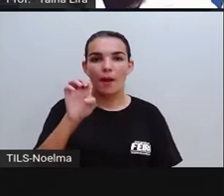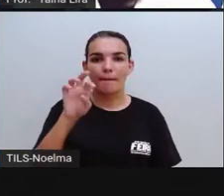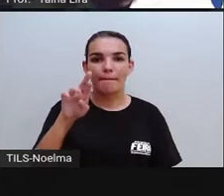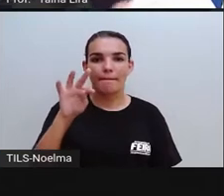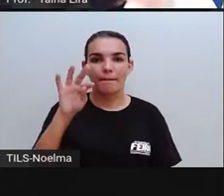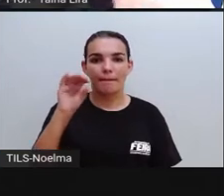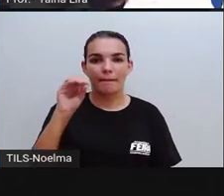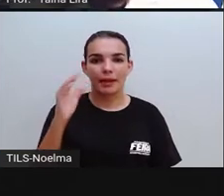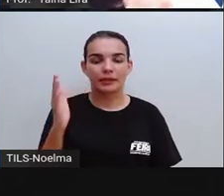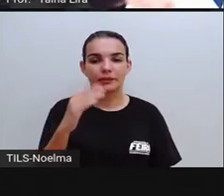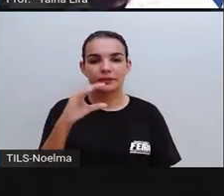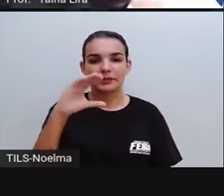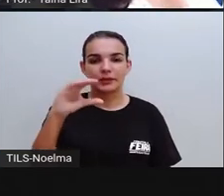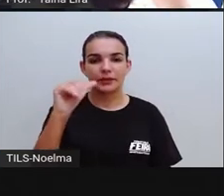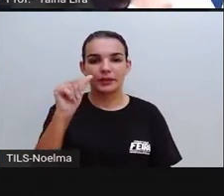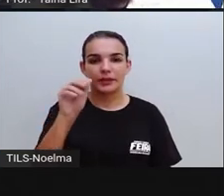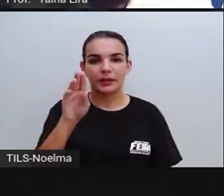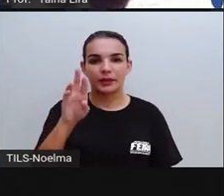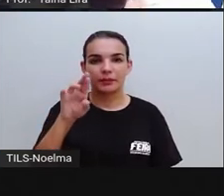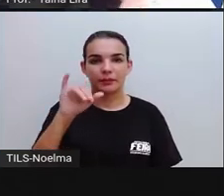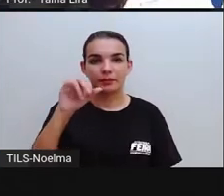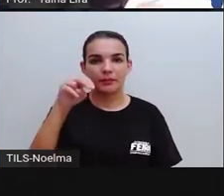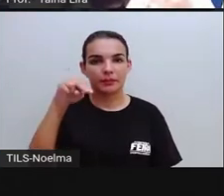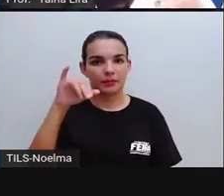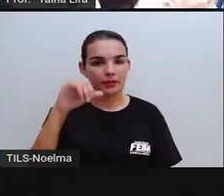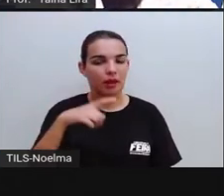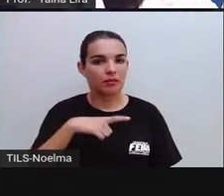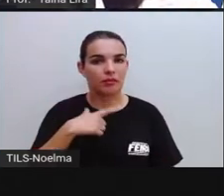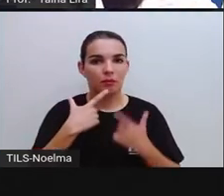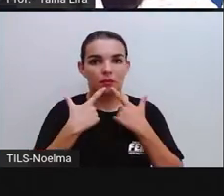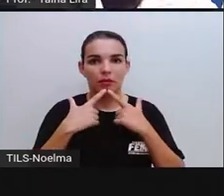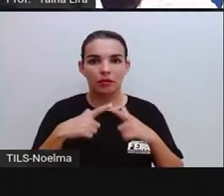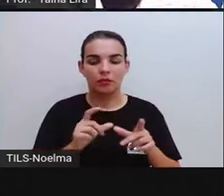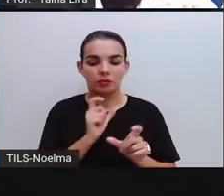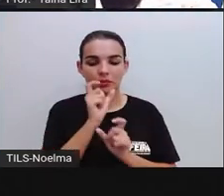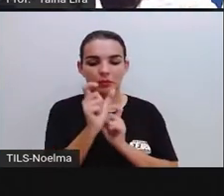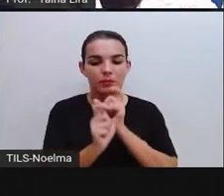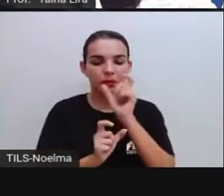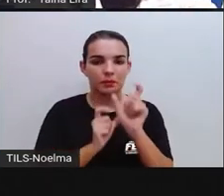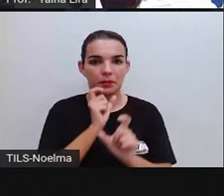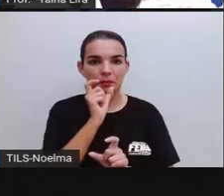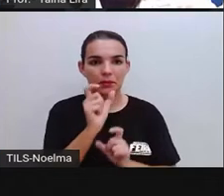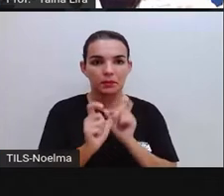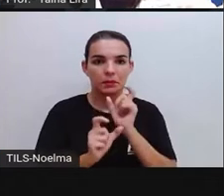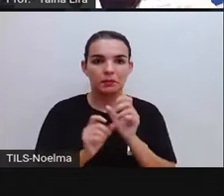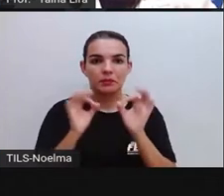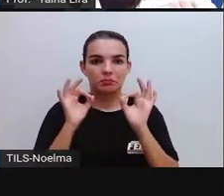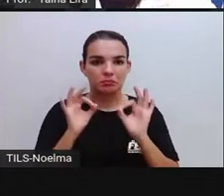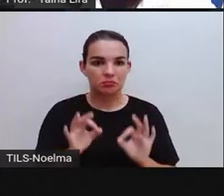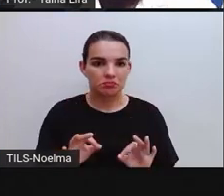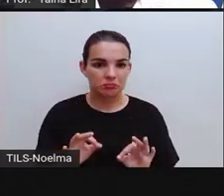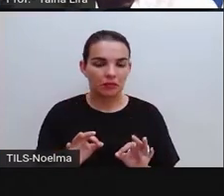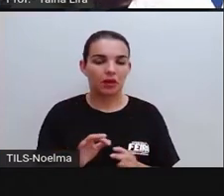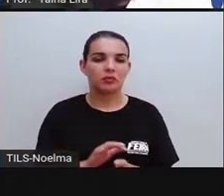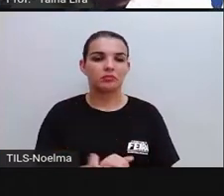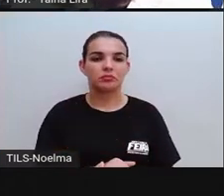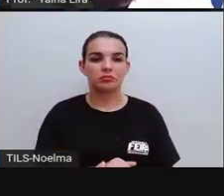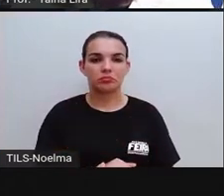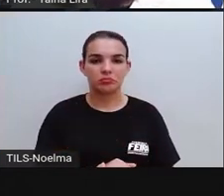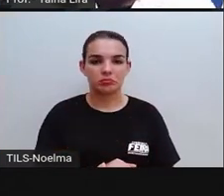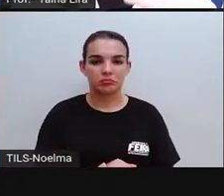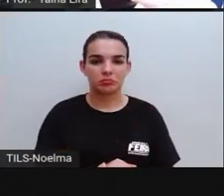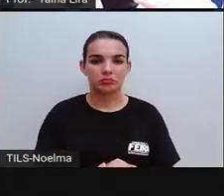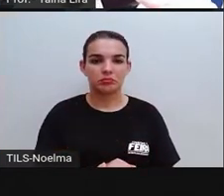vem, né, em uma linguagem aí mais formal. Assim como Glória Maria, certo? Que nós vimos aqui, ó,